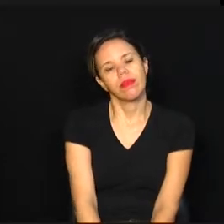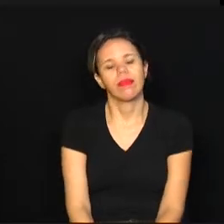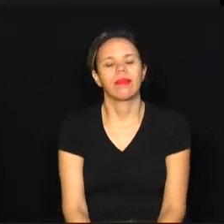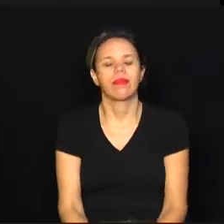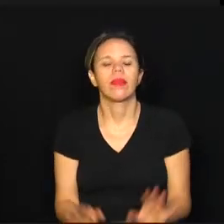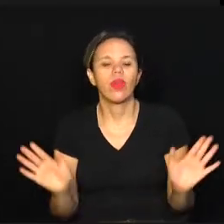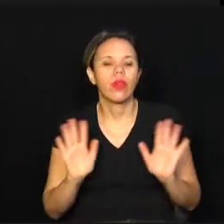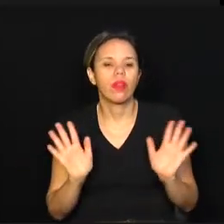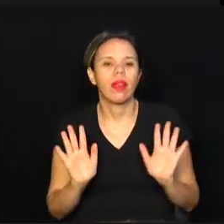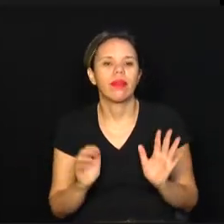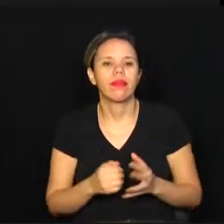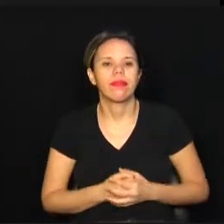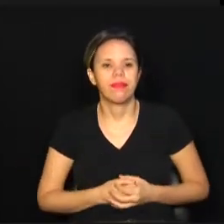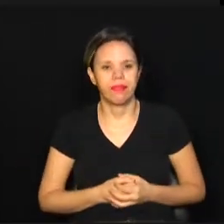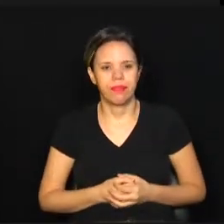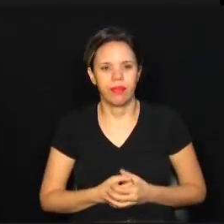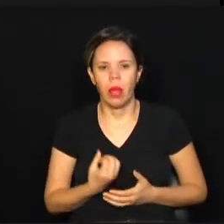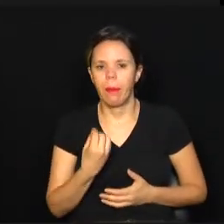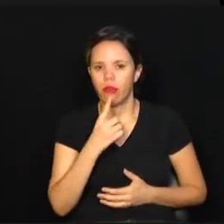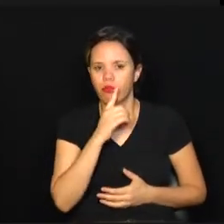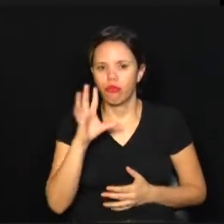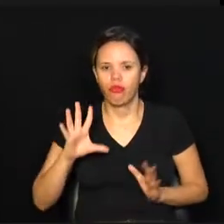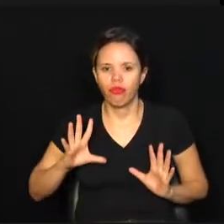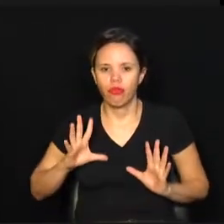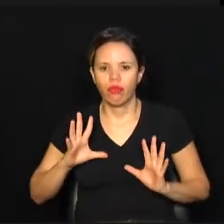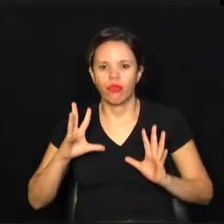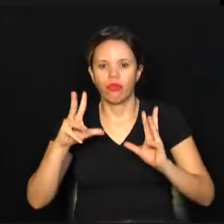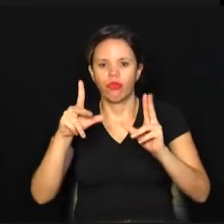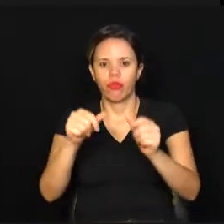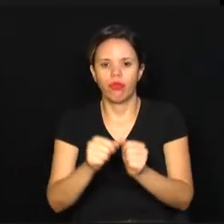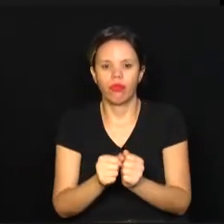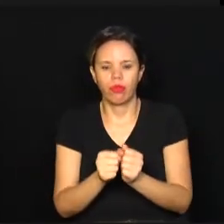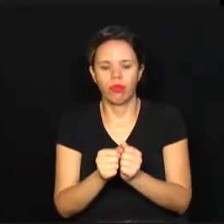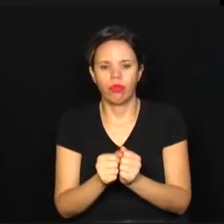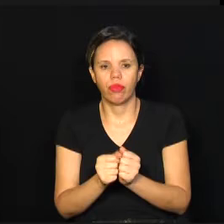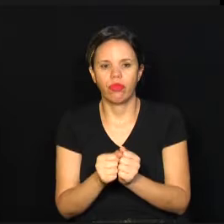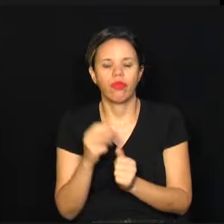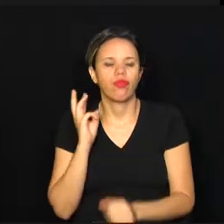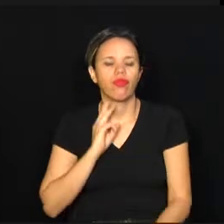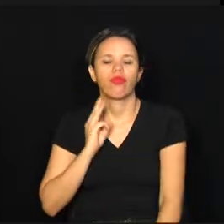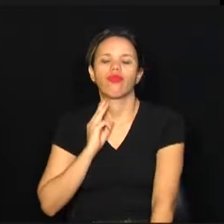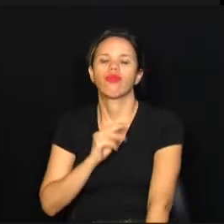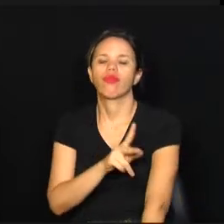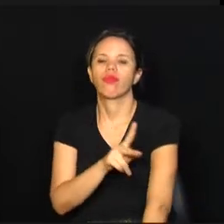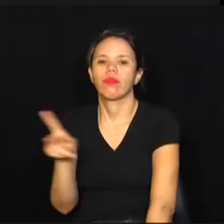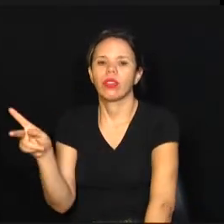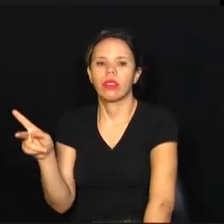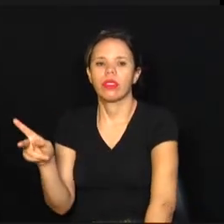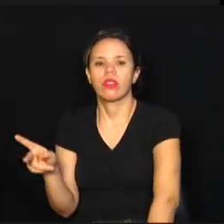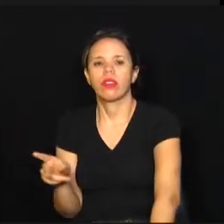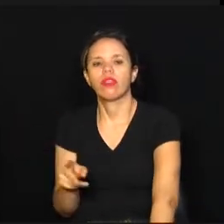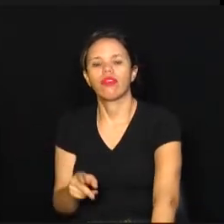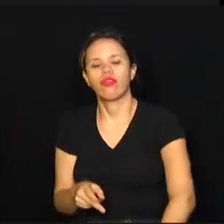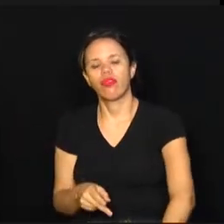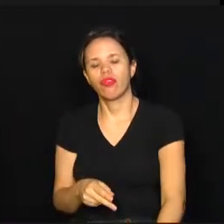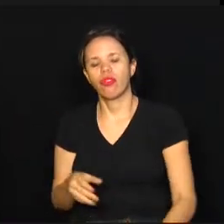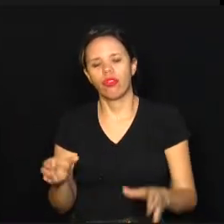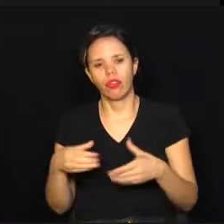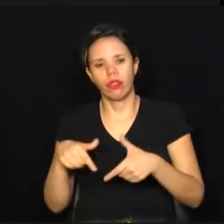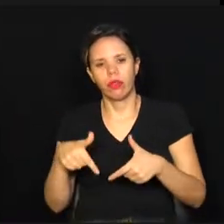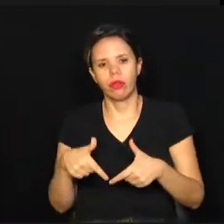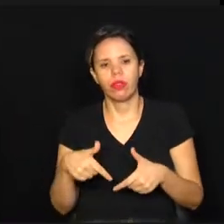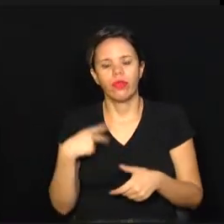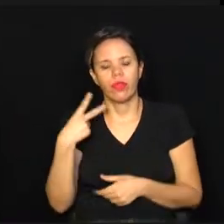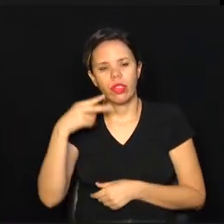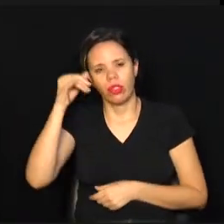Olá, um bom dia a todos. Bom dia ao Cecílio, que é o presidente dessa comissão, Paulo Búfalo, que é